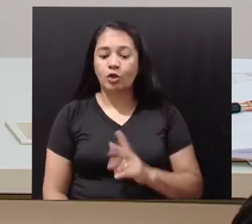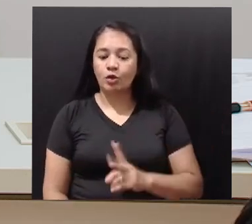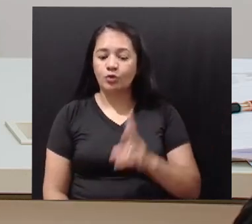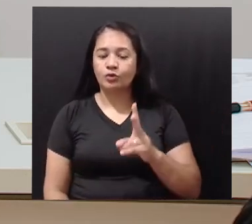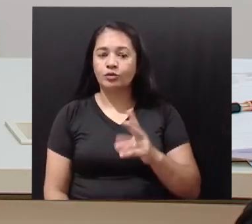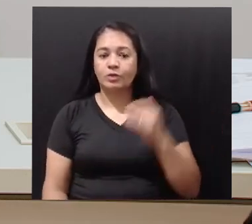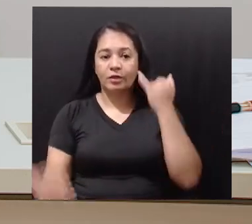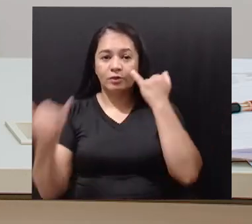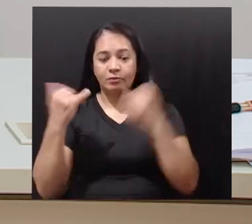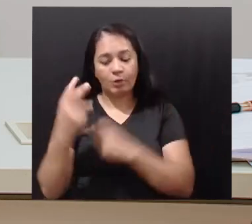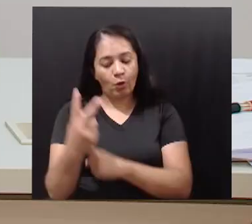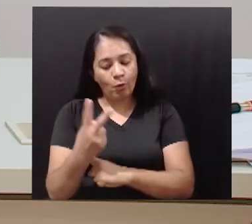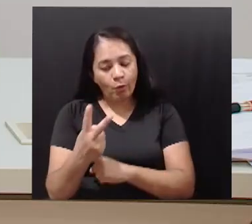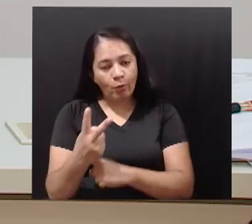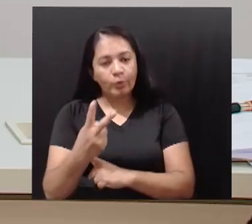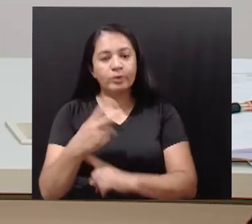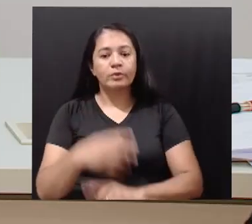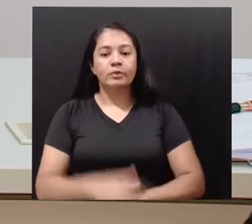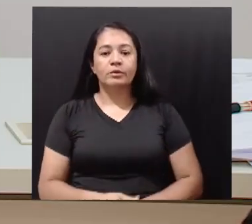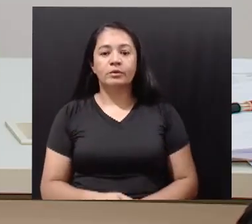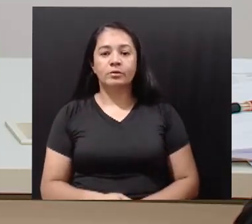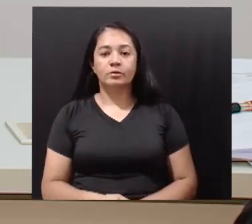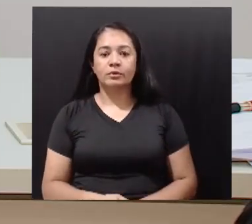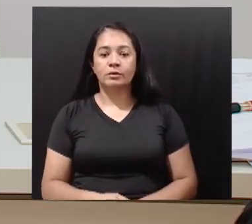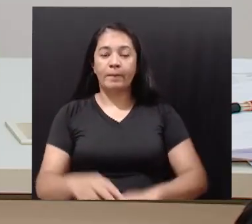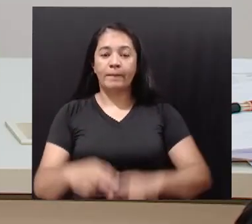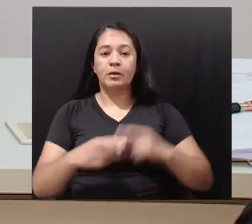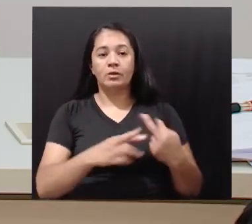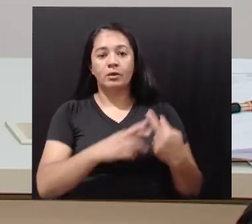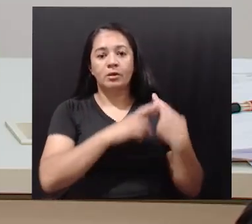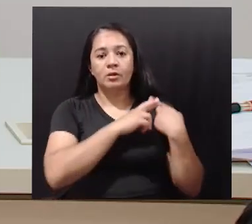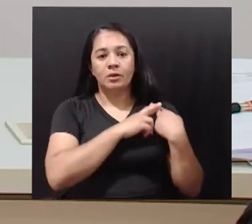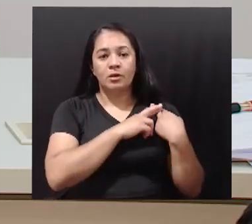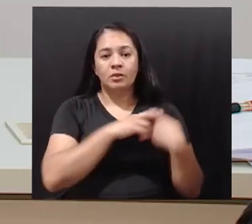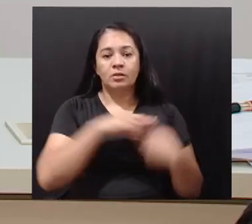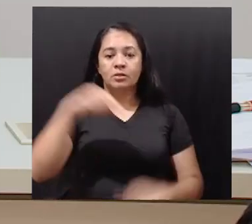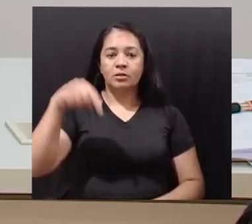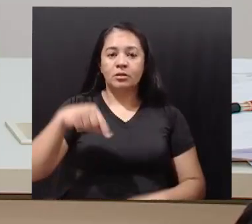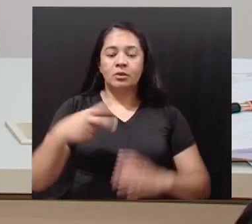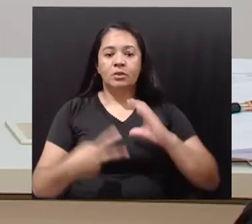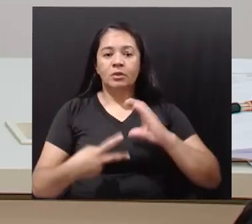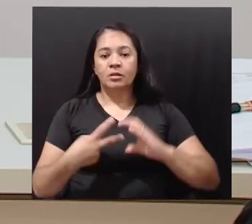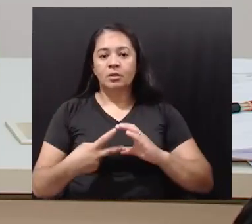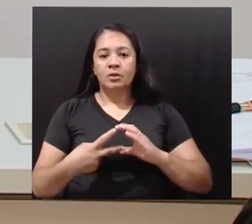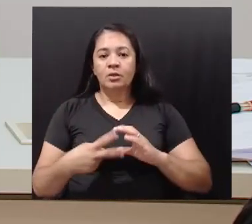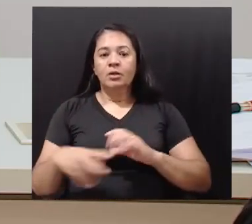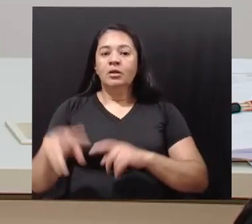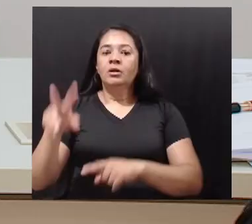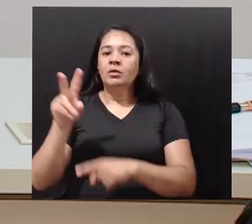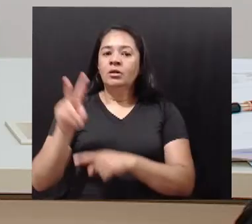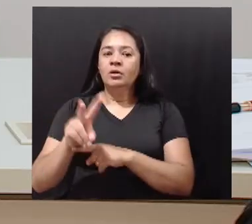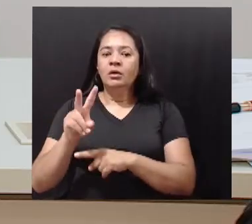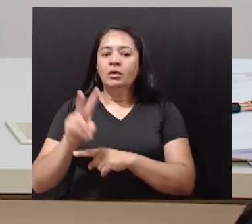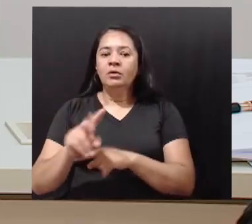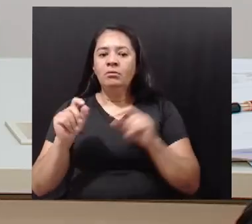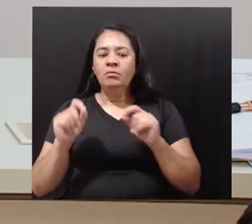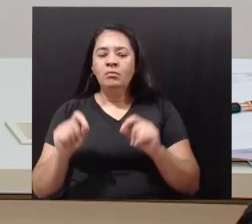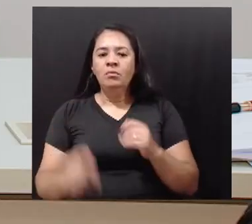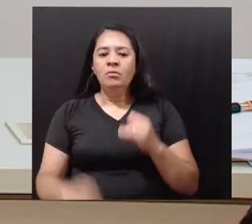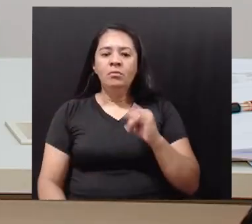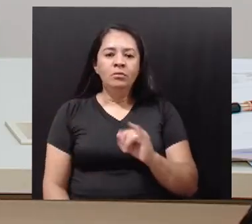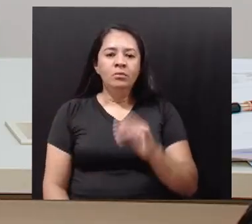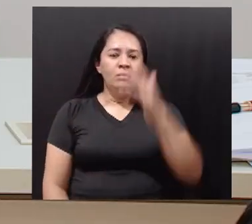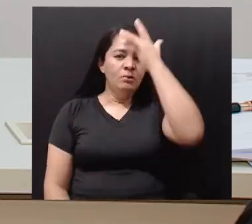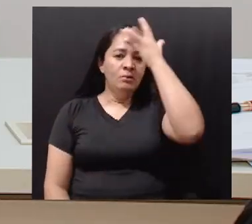Então, o encarregado, aqui na Câmara, ele zela para que, quando uma pessoa